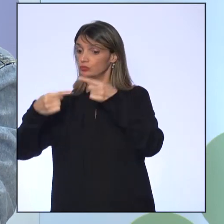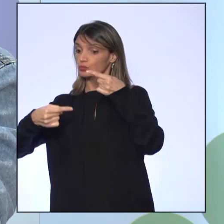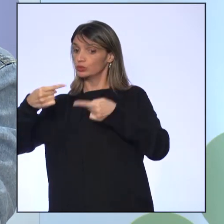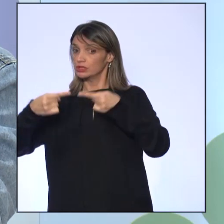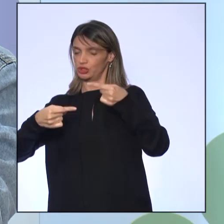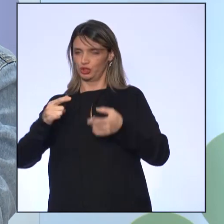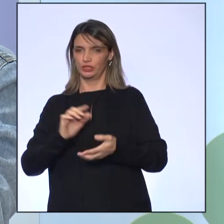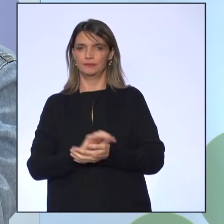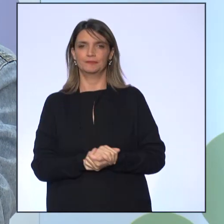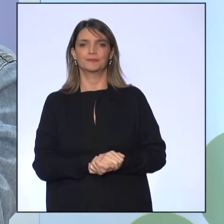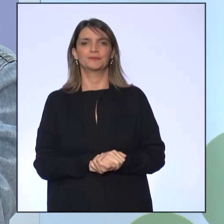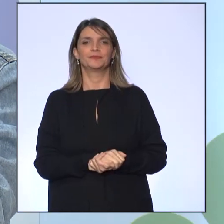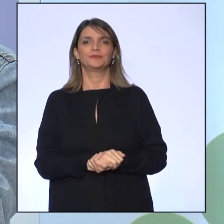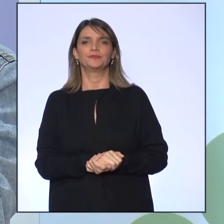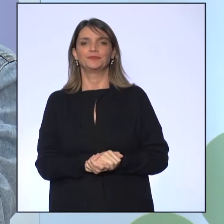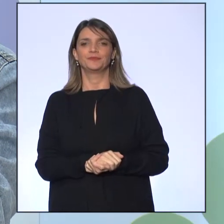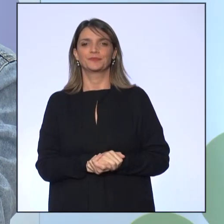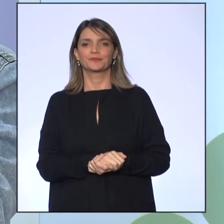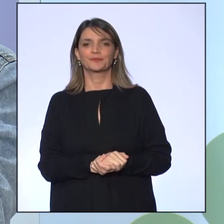políticas.